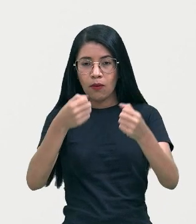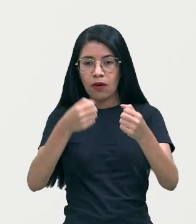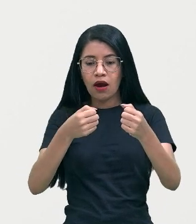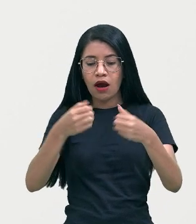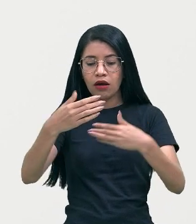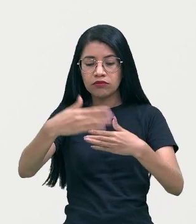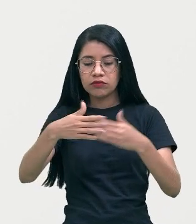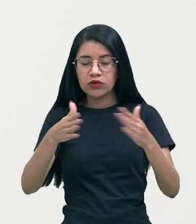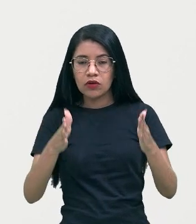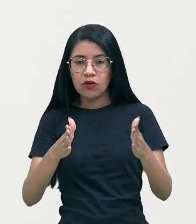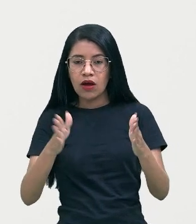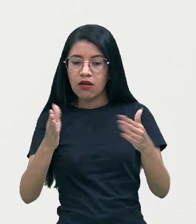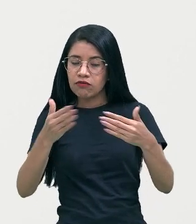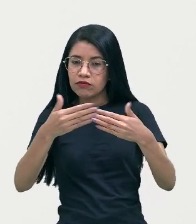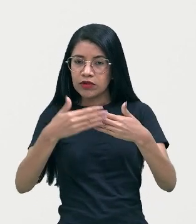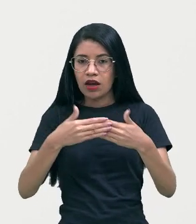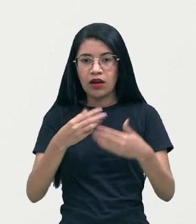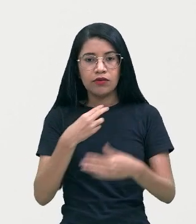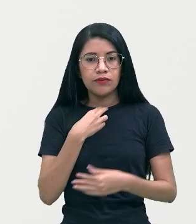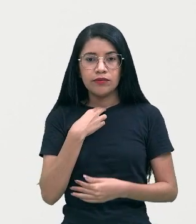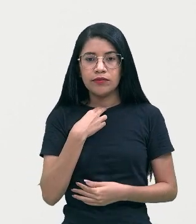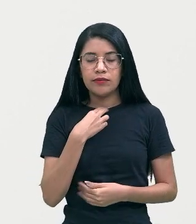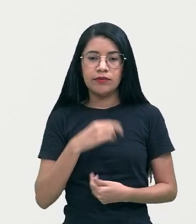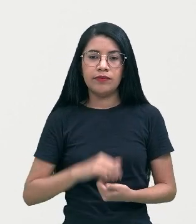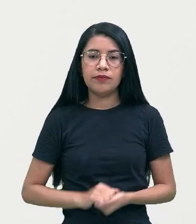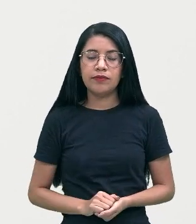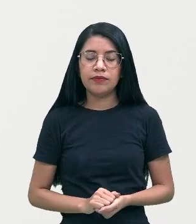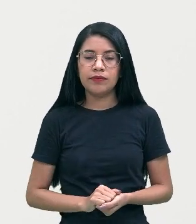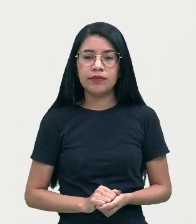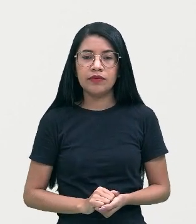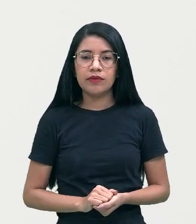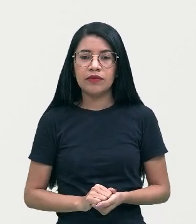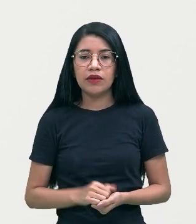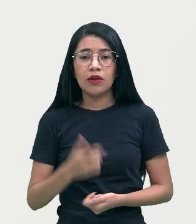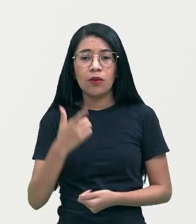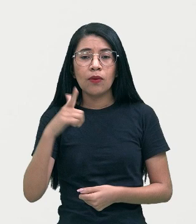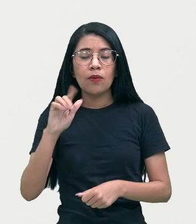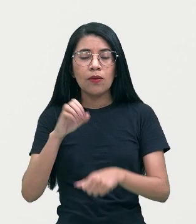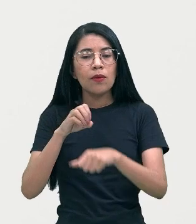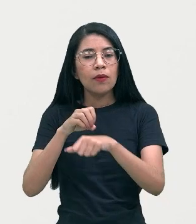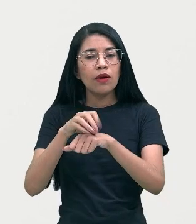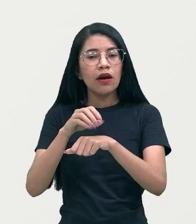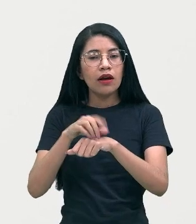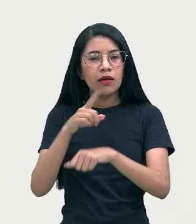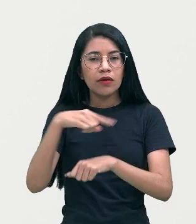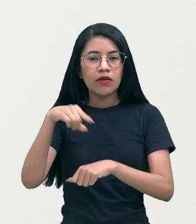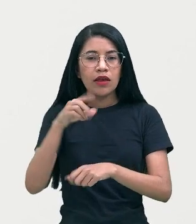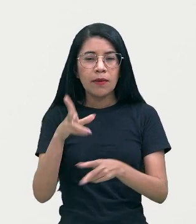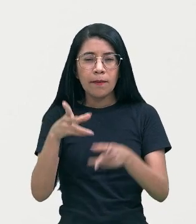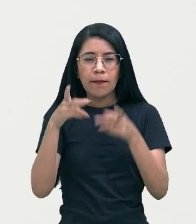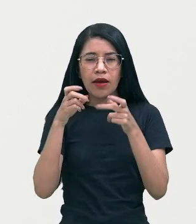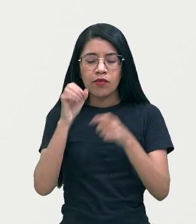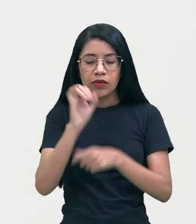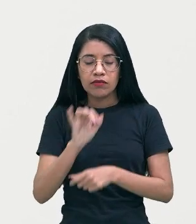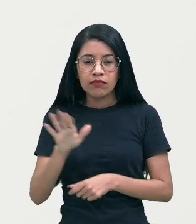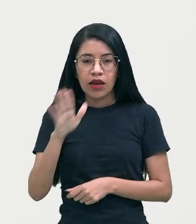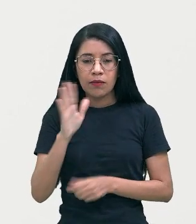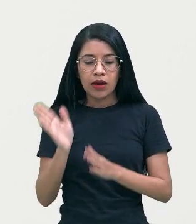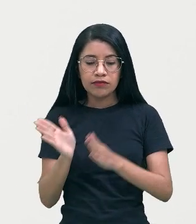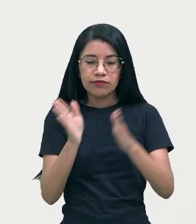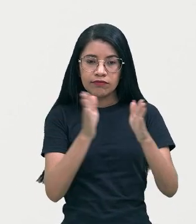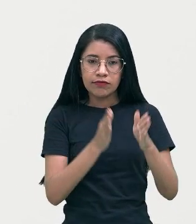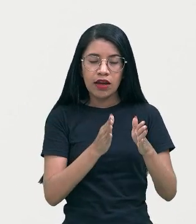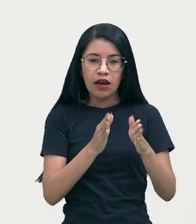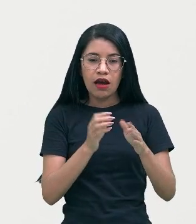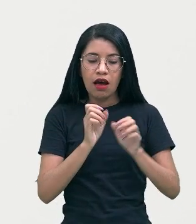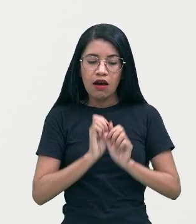ambiente fechado. Isso não pode, tá? Uma dica só, gente, observa que nessa imagem aqui, ó, a